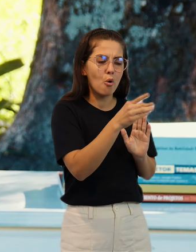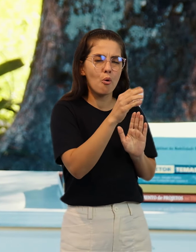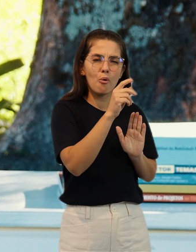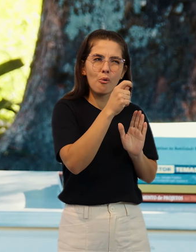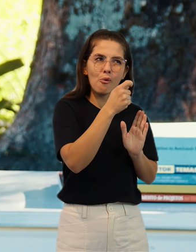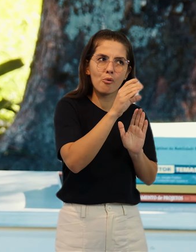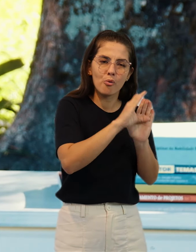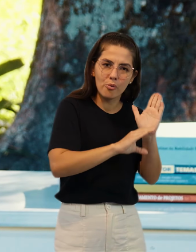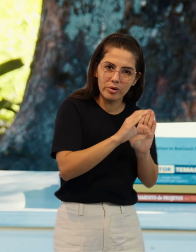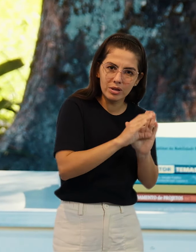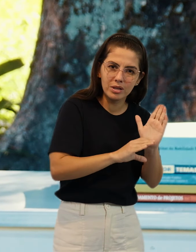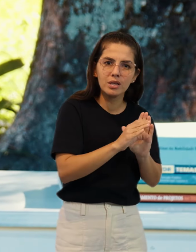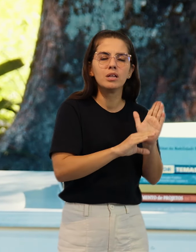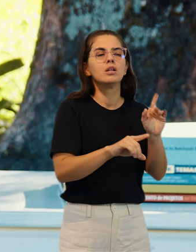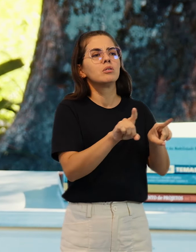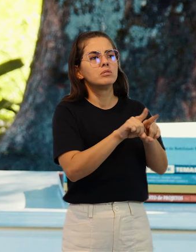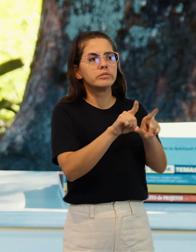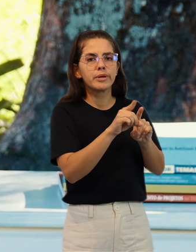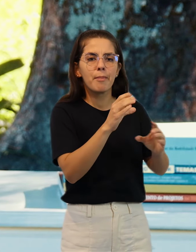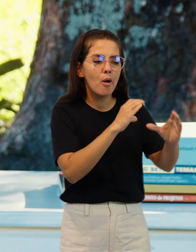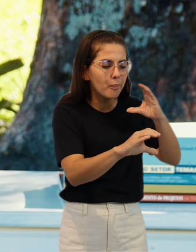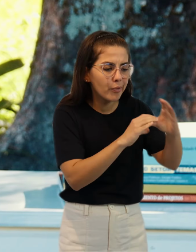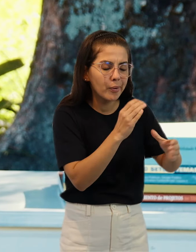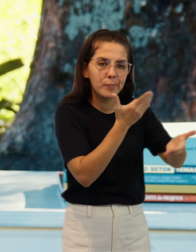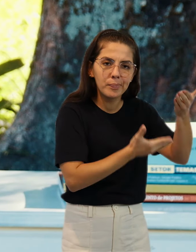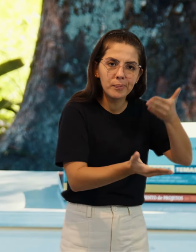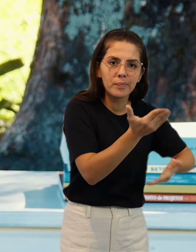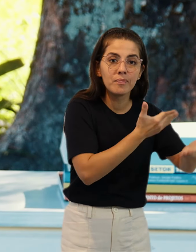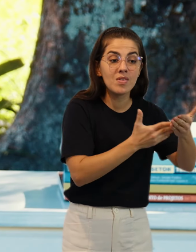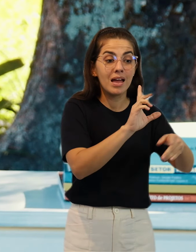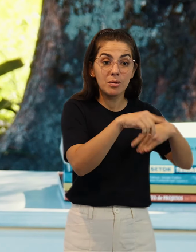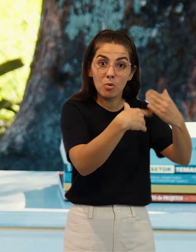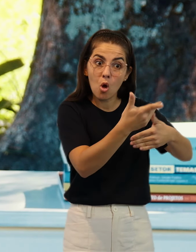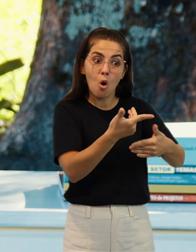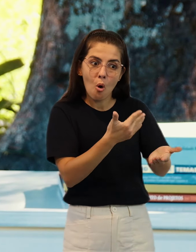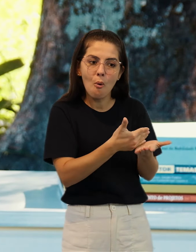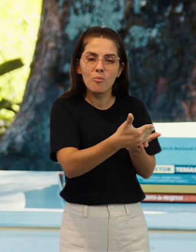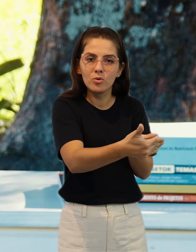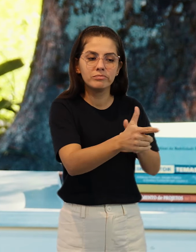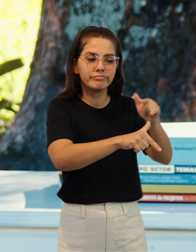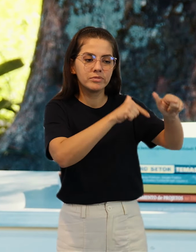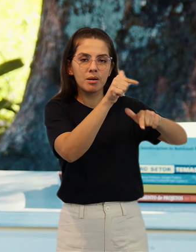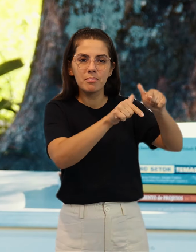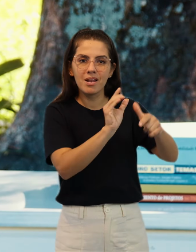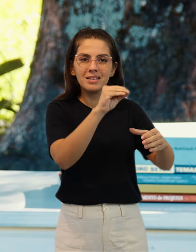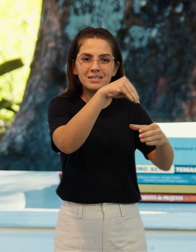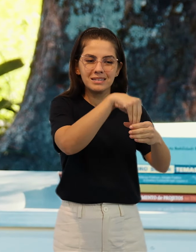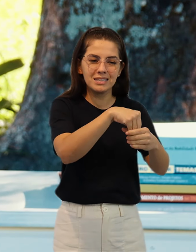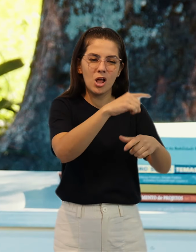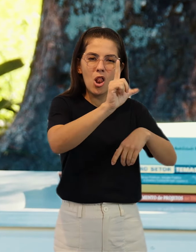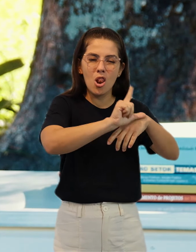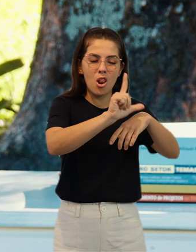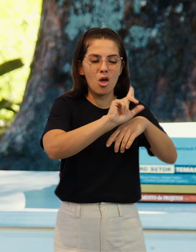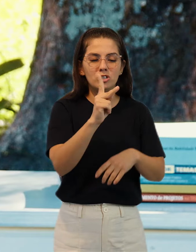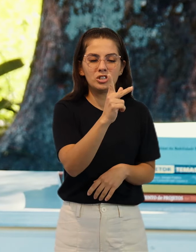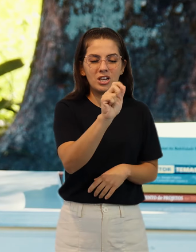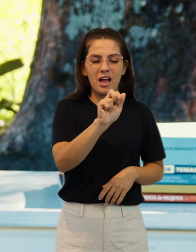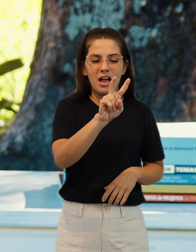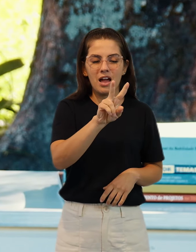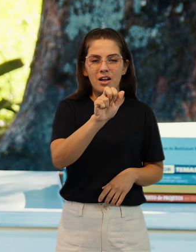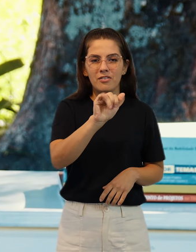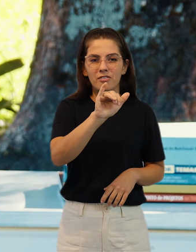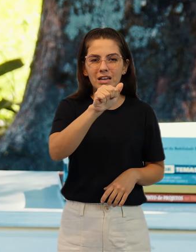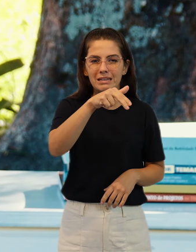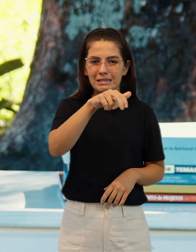mais comunicativa. E ela depois começou a trabalhar lá nas Havaianas de vendedora, trabalhou super bem,